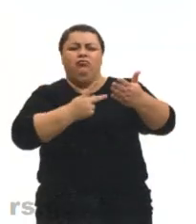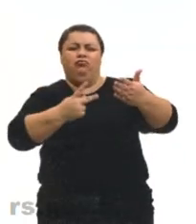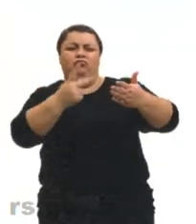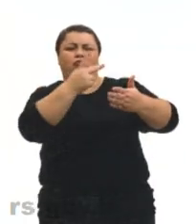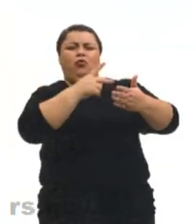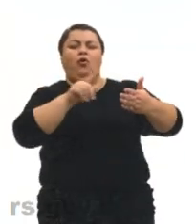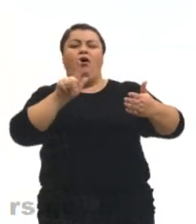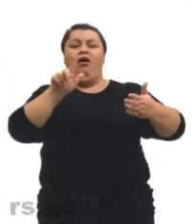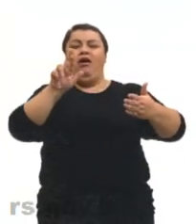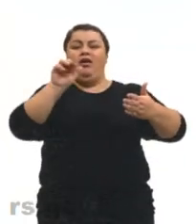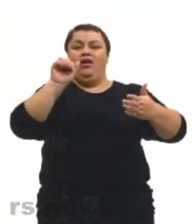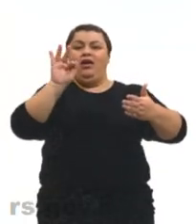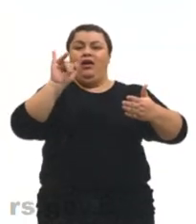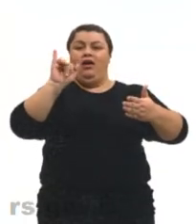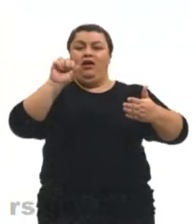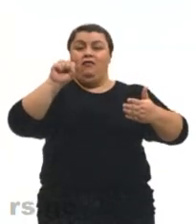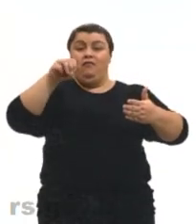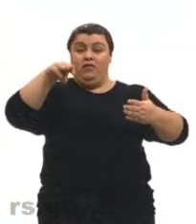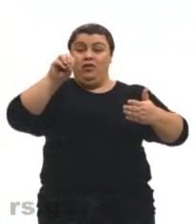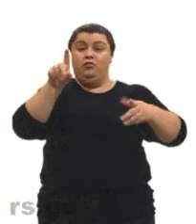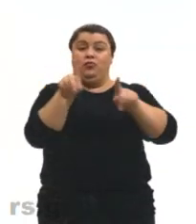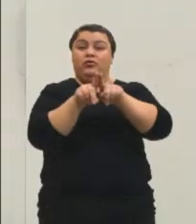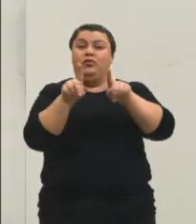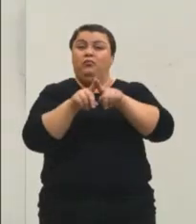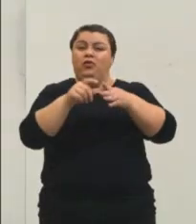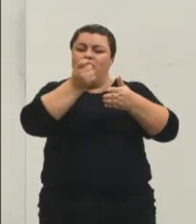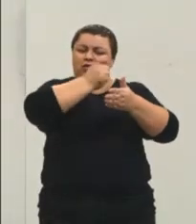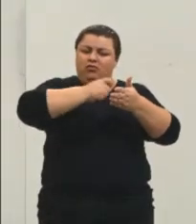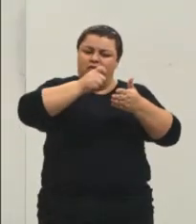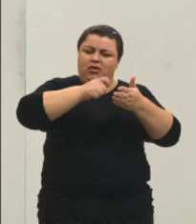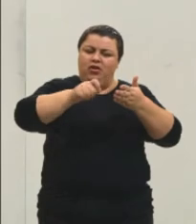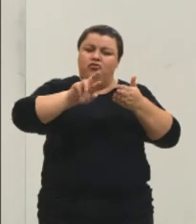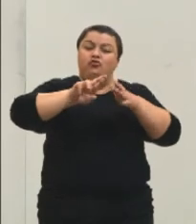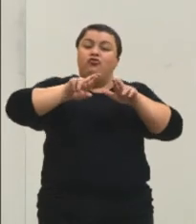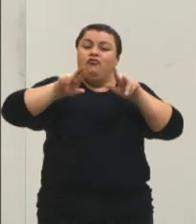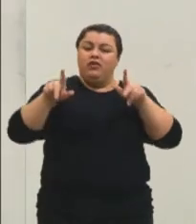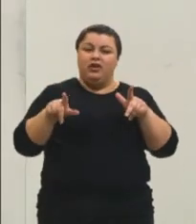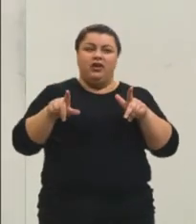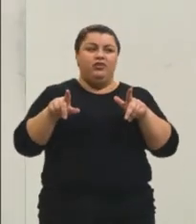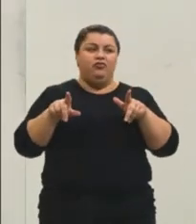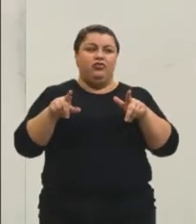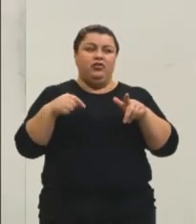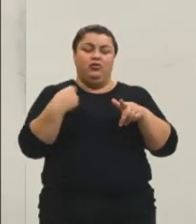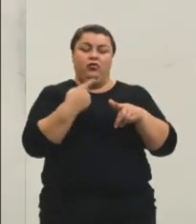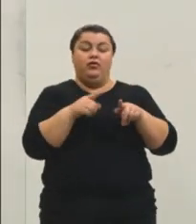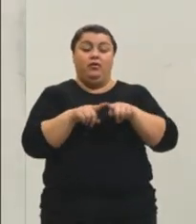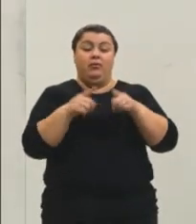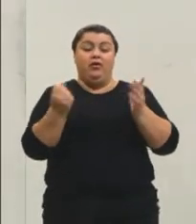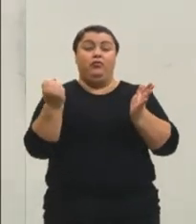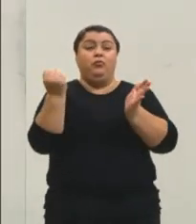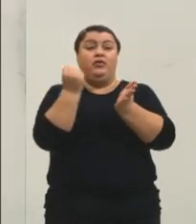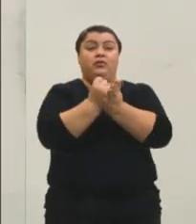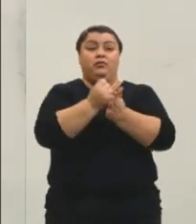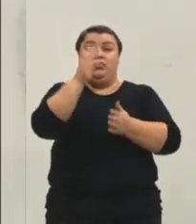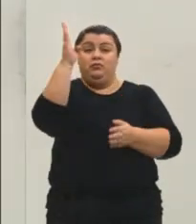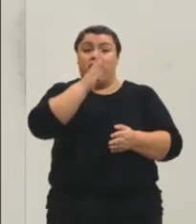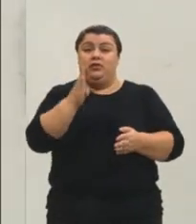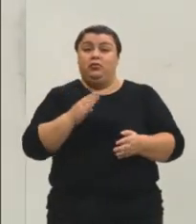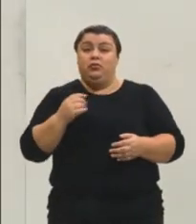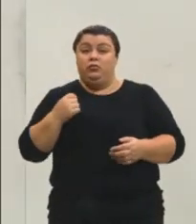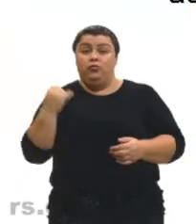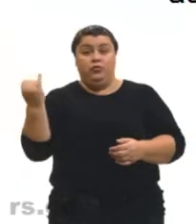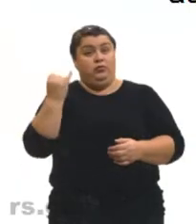kusiwa também é uma forma de escrita é uma forma diferente da nossa E aí um patrimônio cultural brasileiro muito